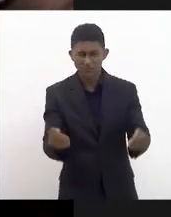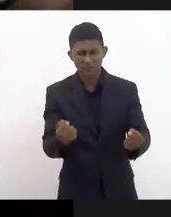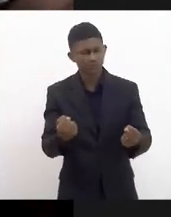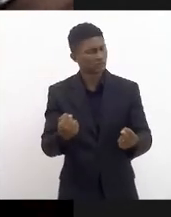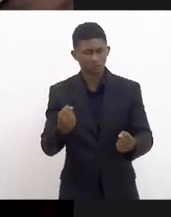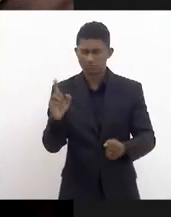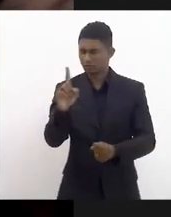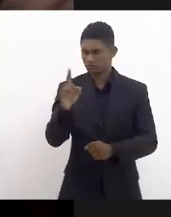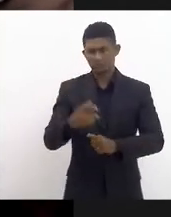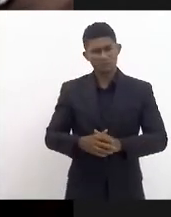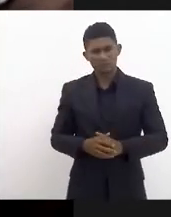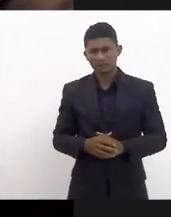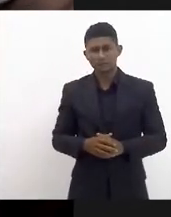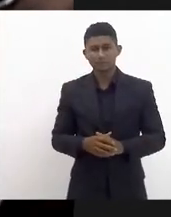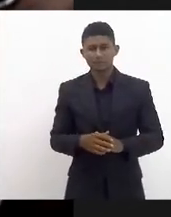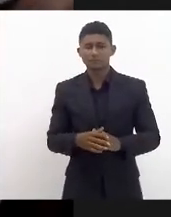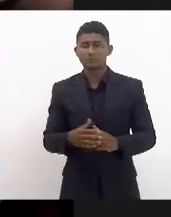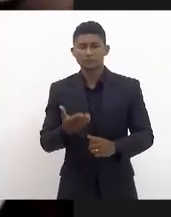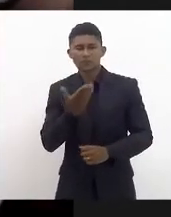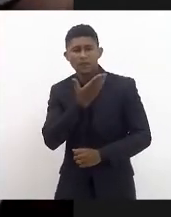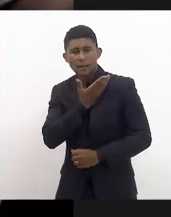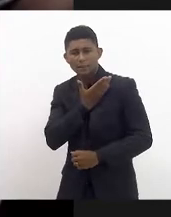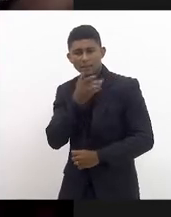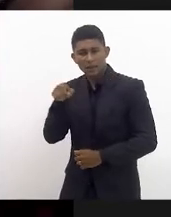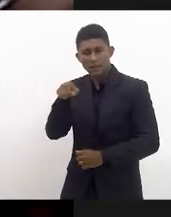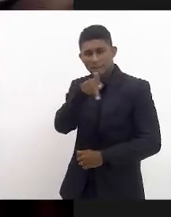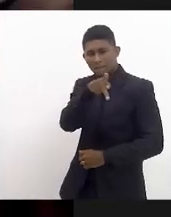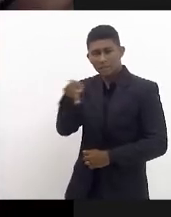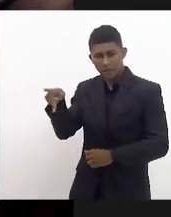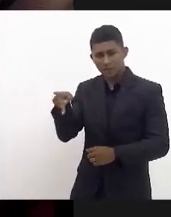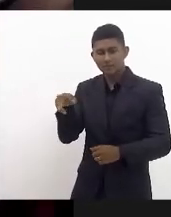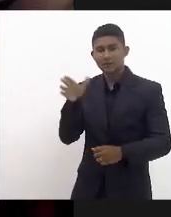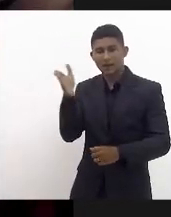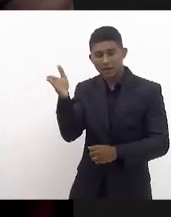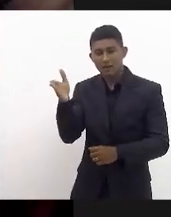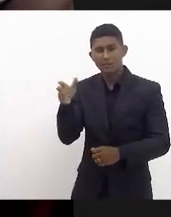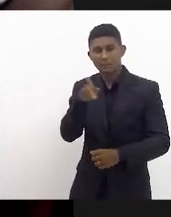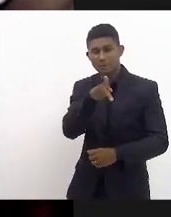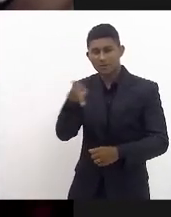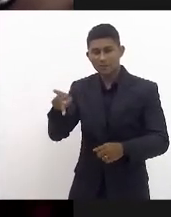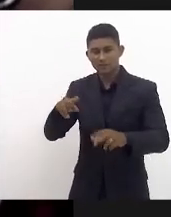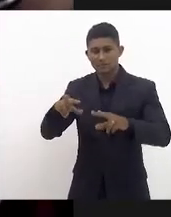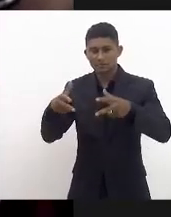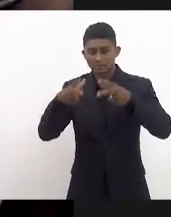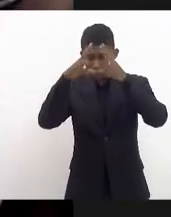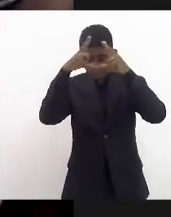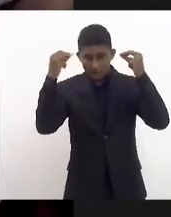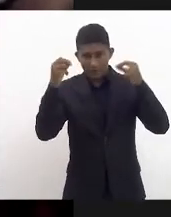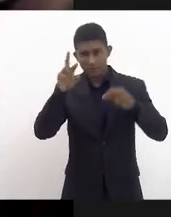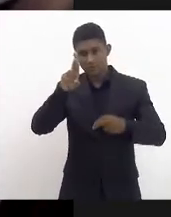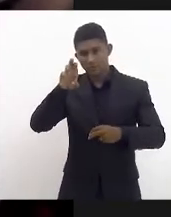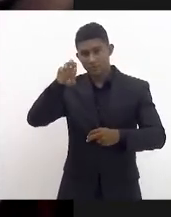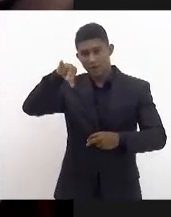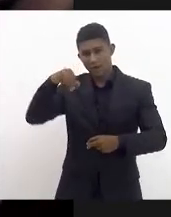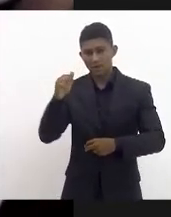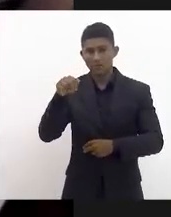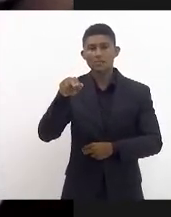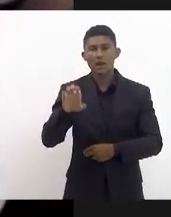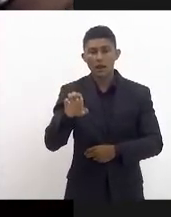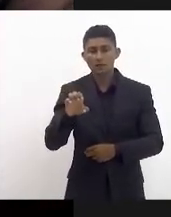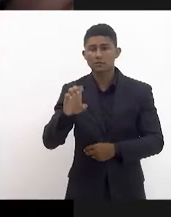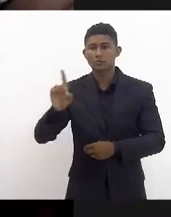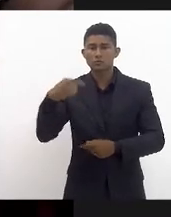chamo a atenção da nossa querida companheira, presidenta, nossa presidenta, a enfermeira Rejane, que a gente faça um texto